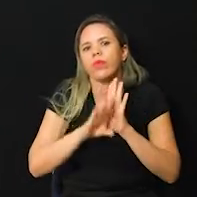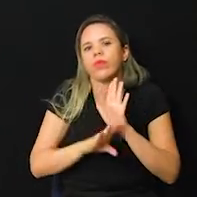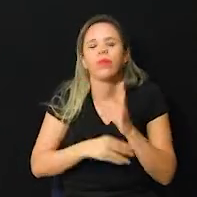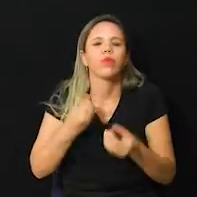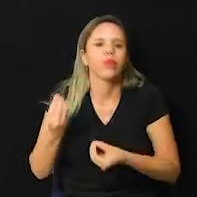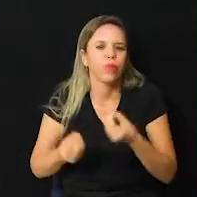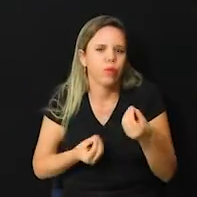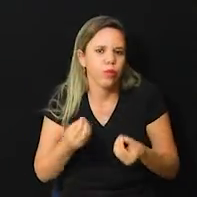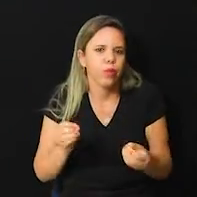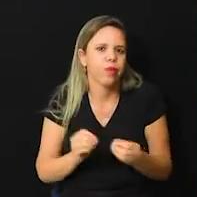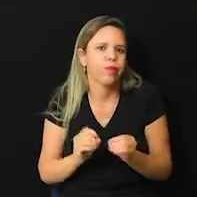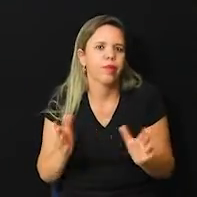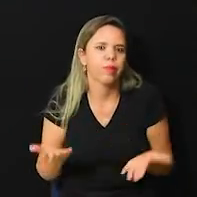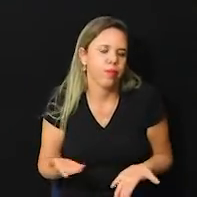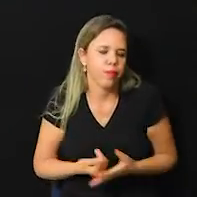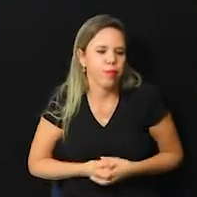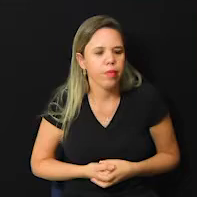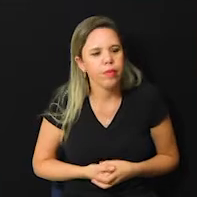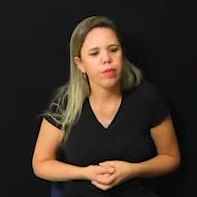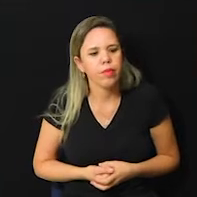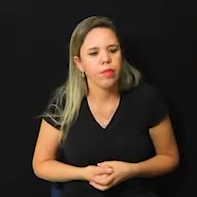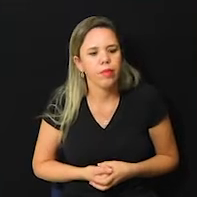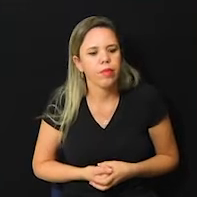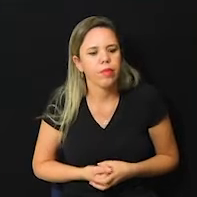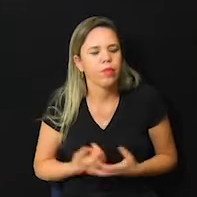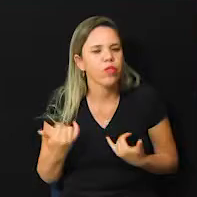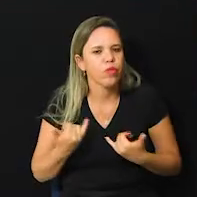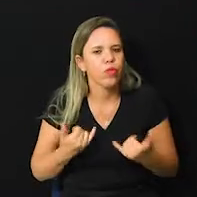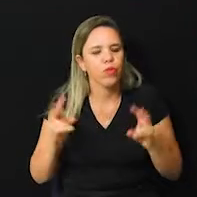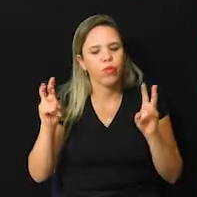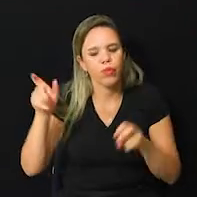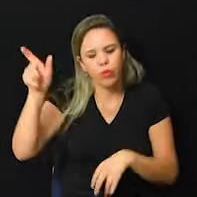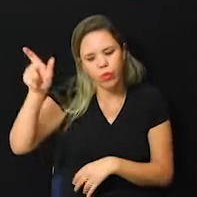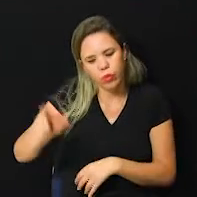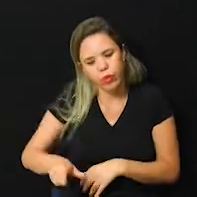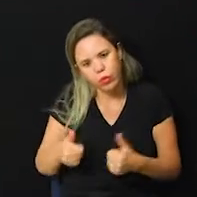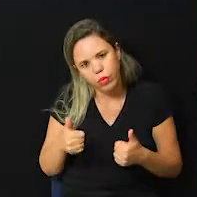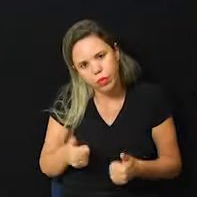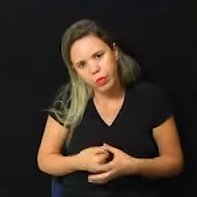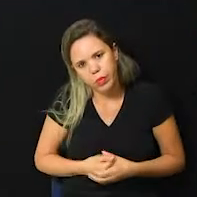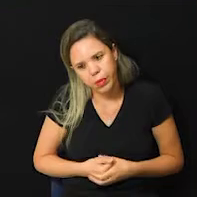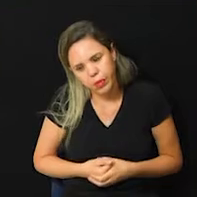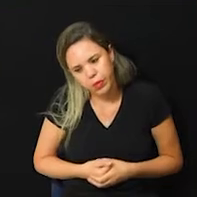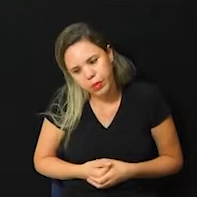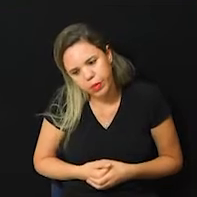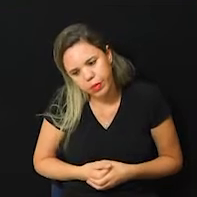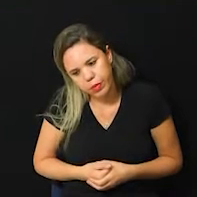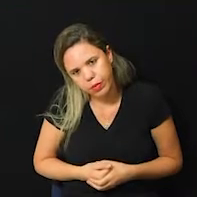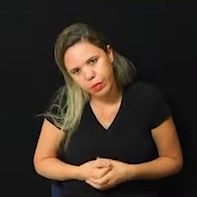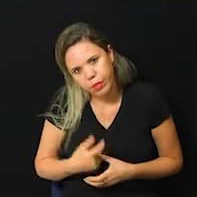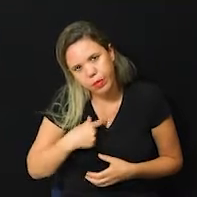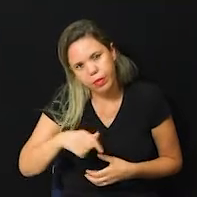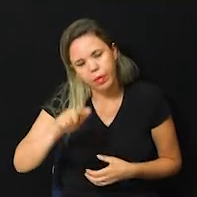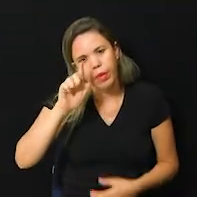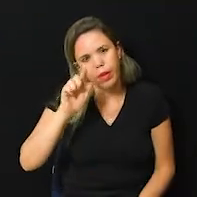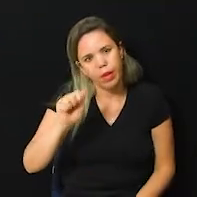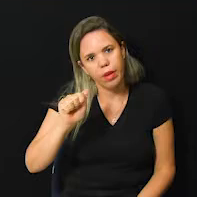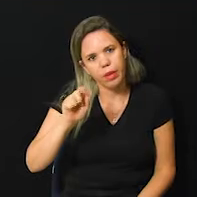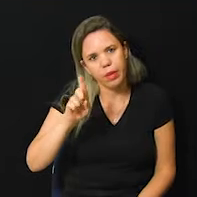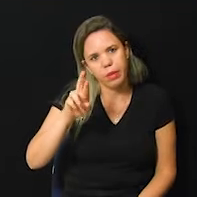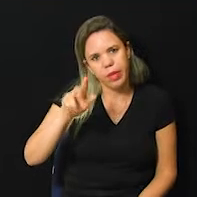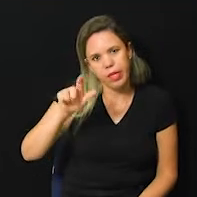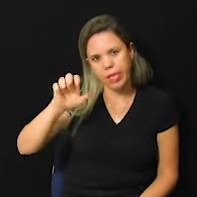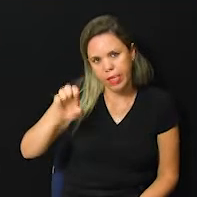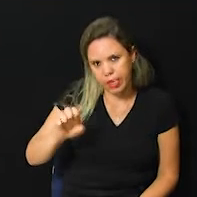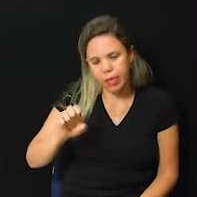programa como funciona e tudo mais mas para falar um pouquinho sobre você por favor eu sou o Gabriele sim